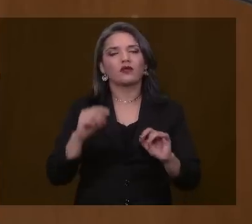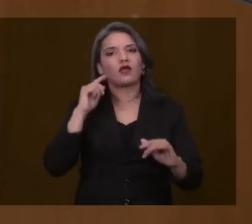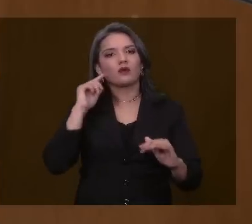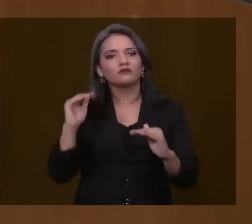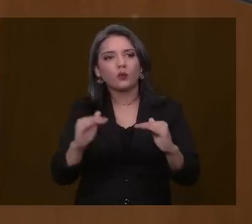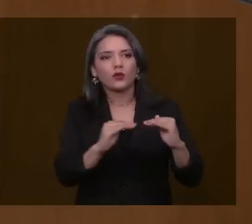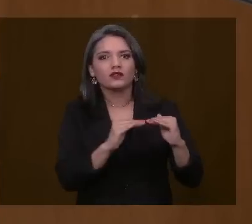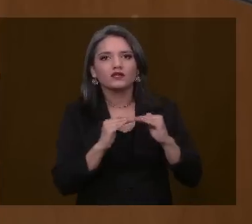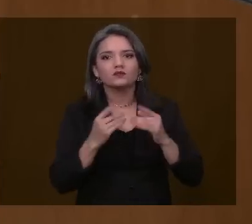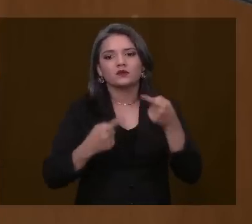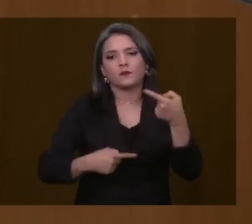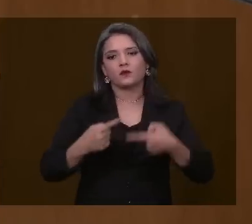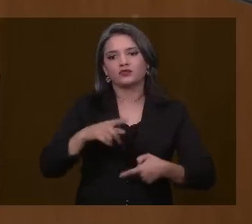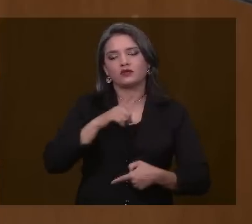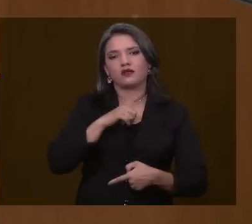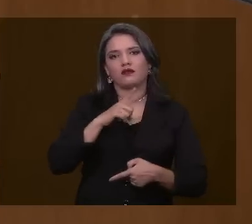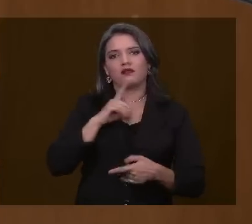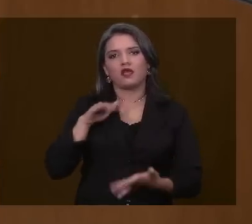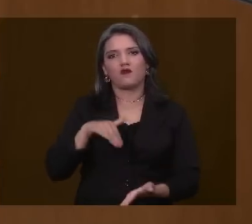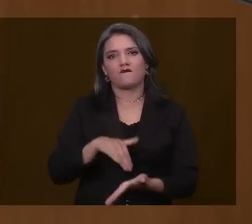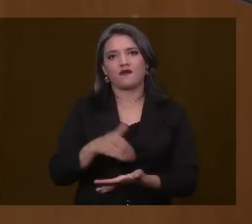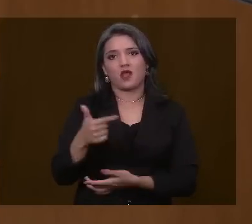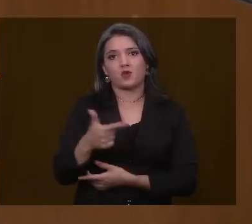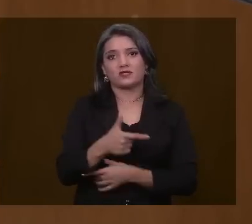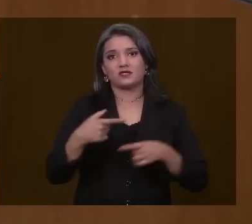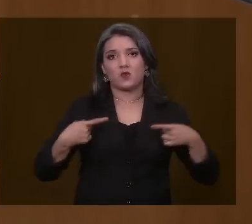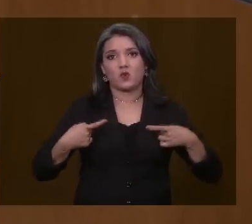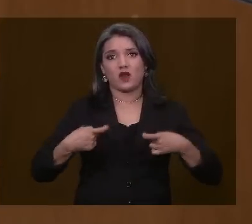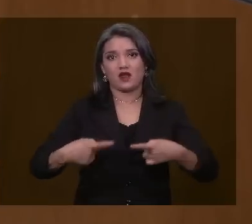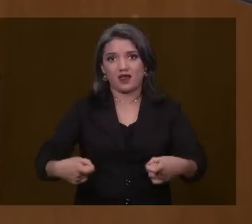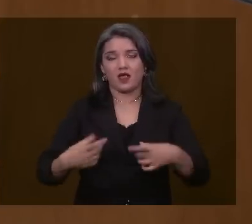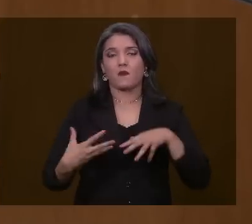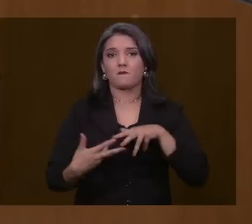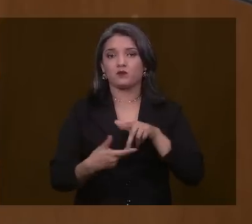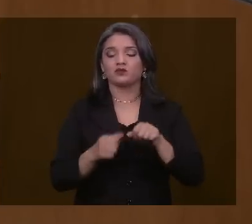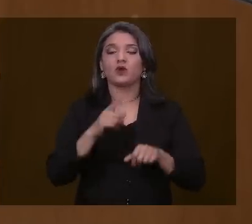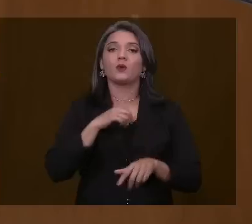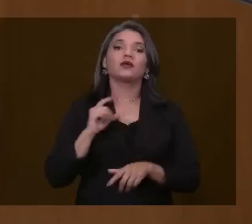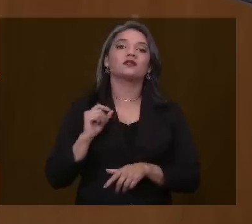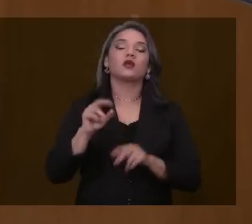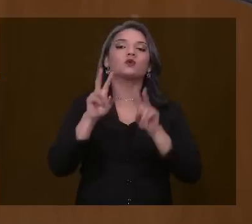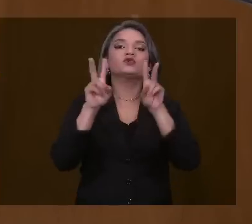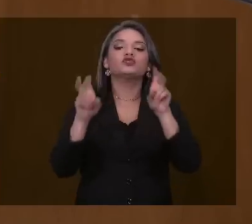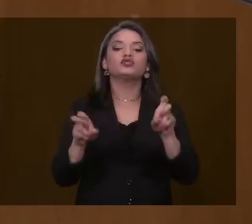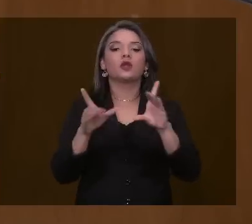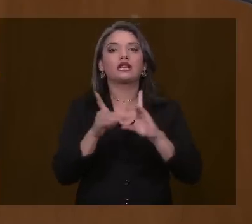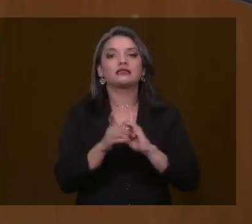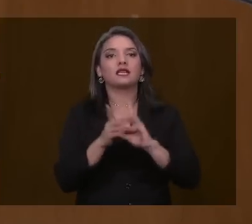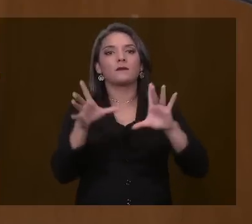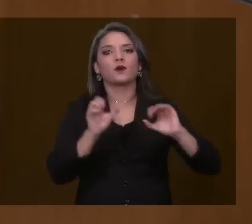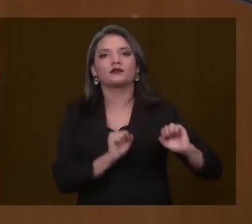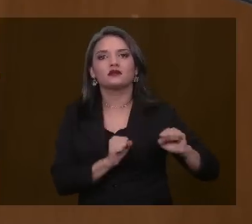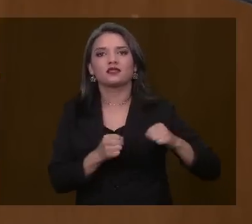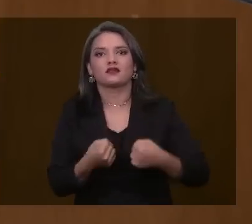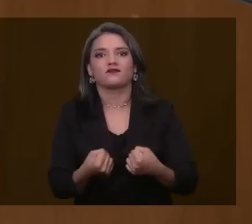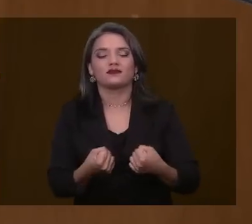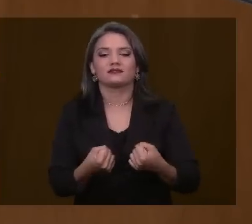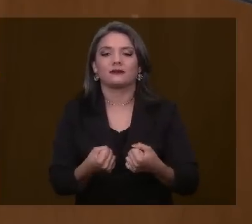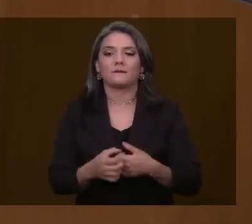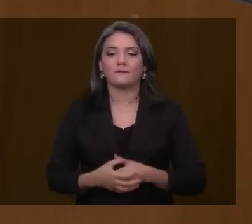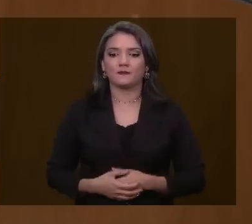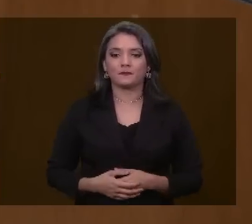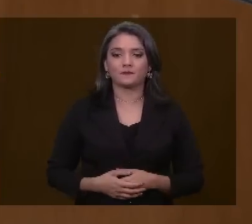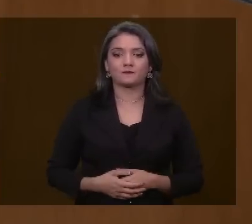construído ao final da Segunda Guerra e que atende pelo título de democracia defensiva. Não pertence